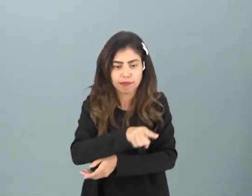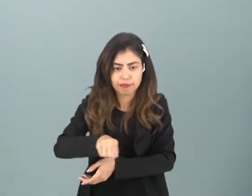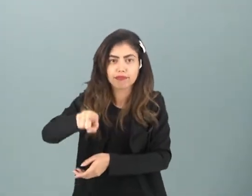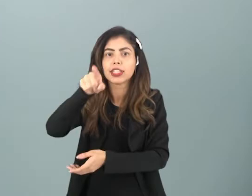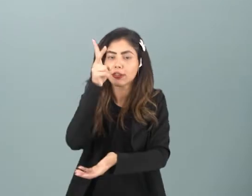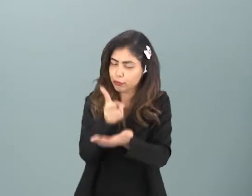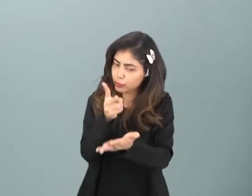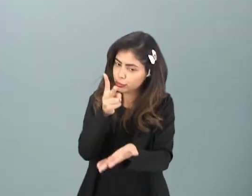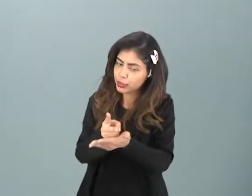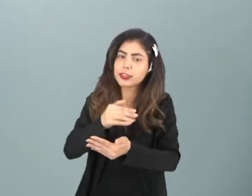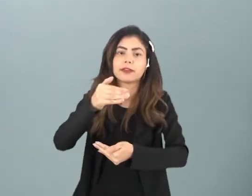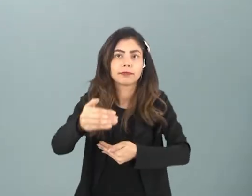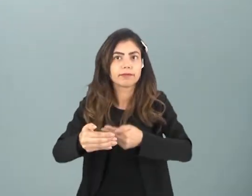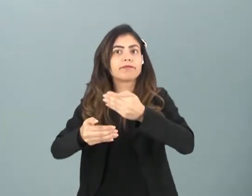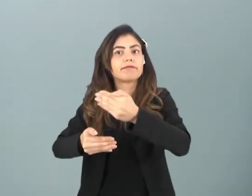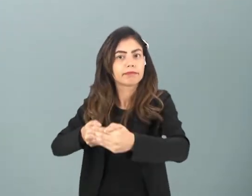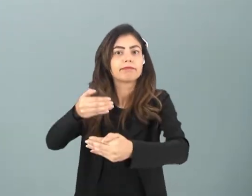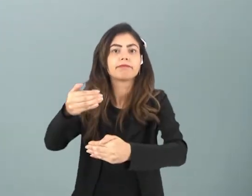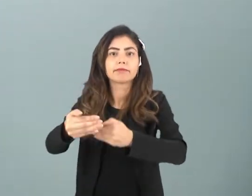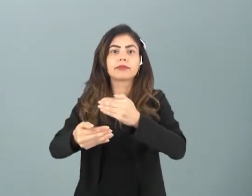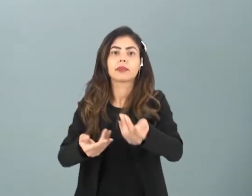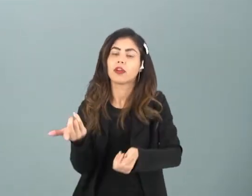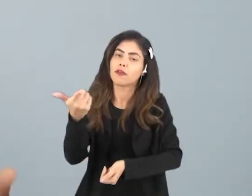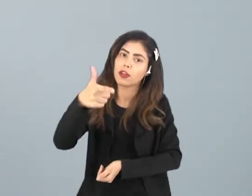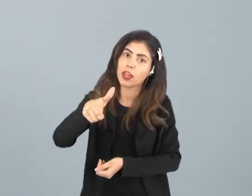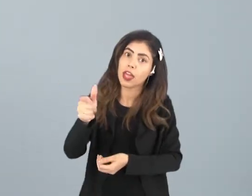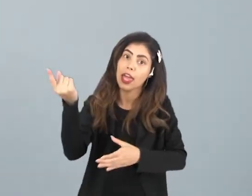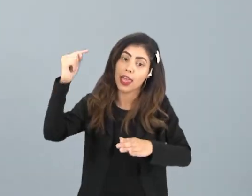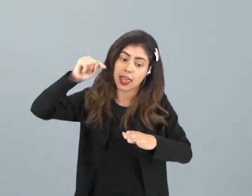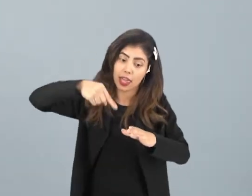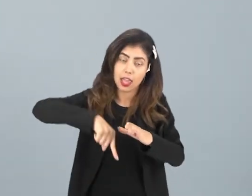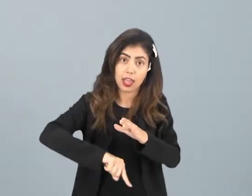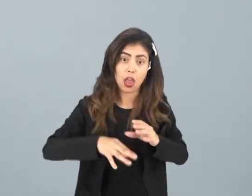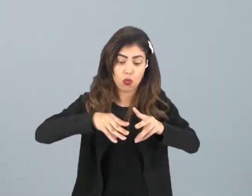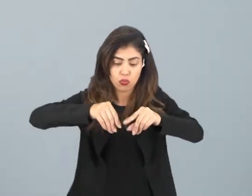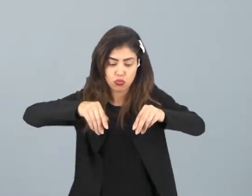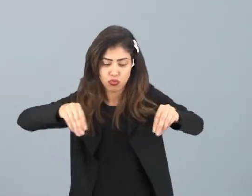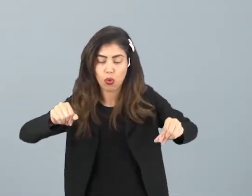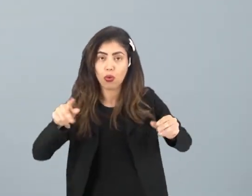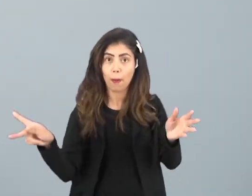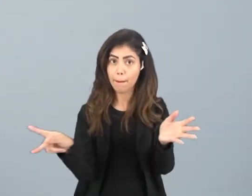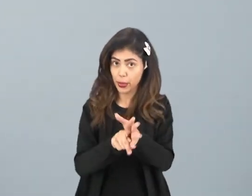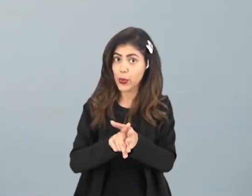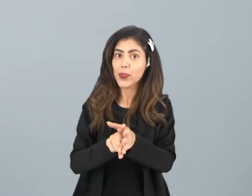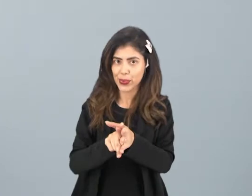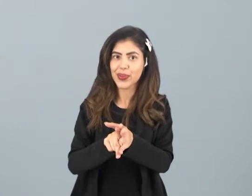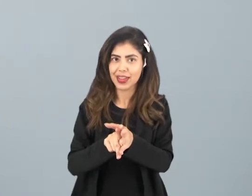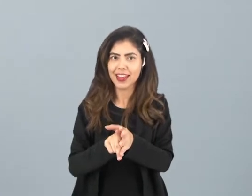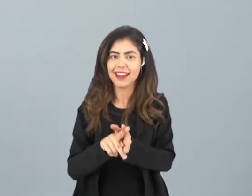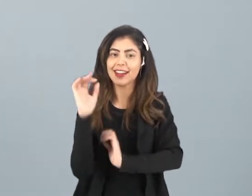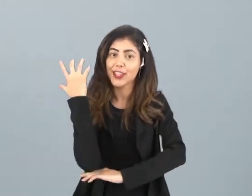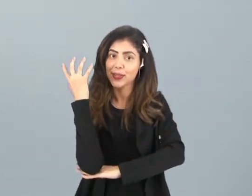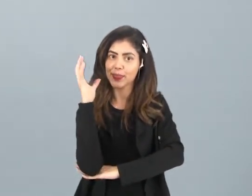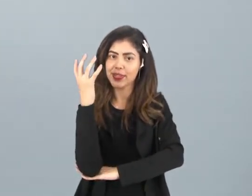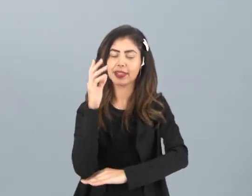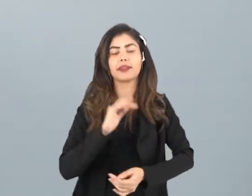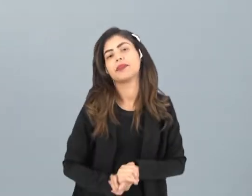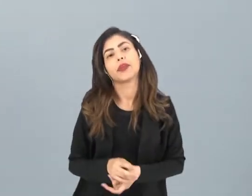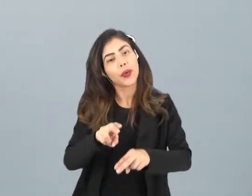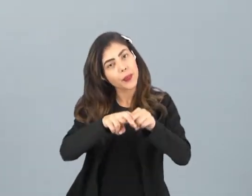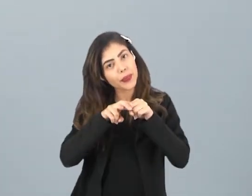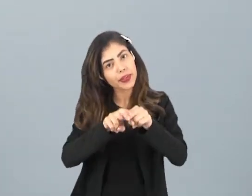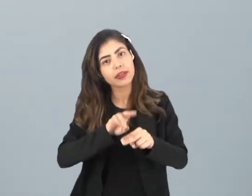constante. Então é uma retroalimentação entre a planta e o solo que vai mantendo essa riqueza que conhecemos. Por isso